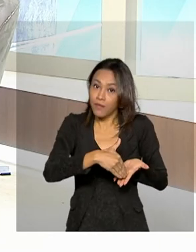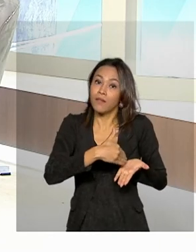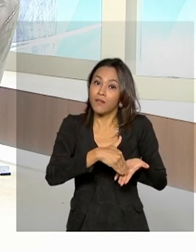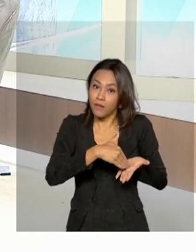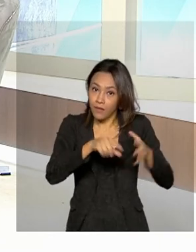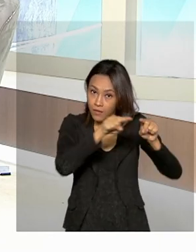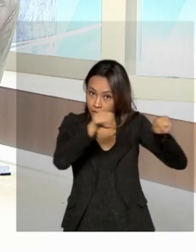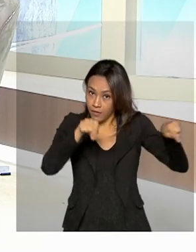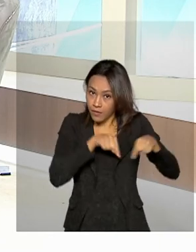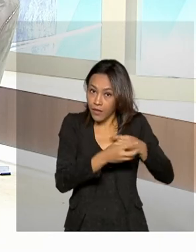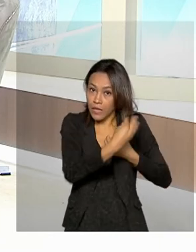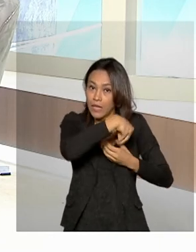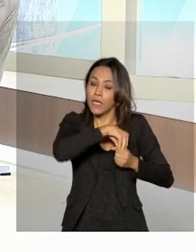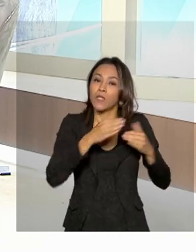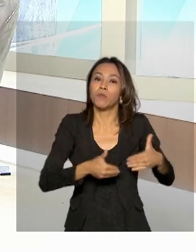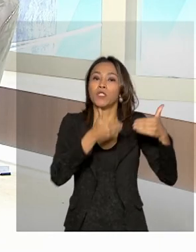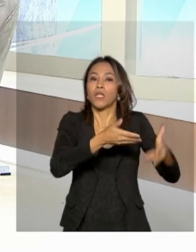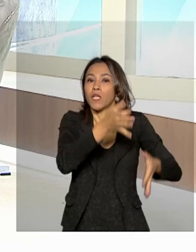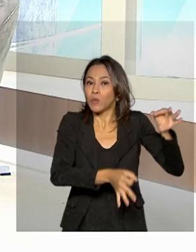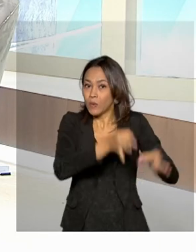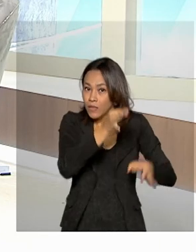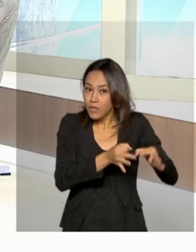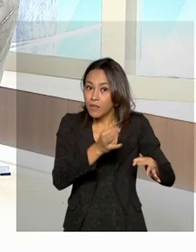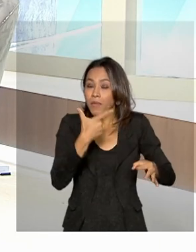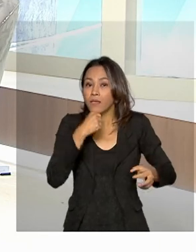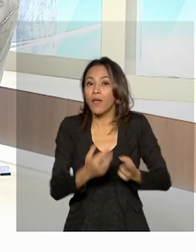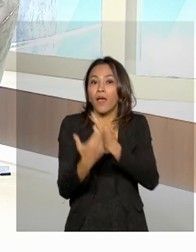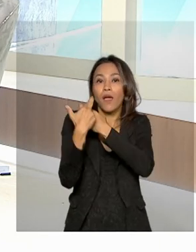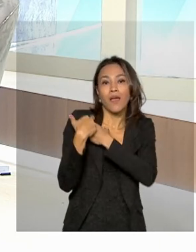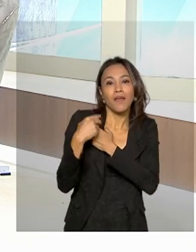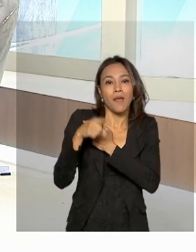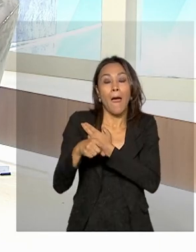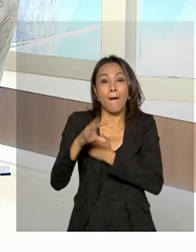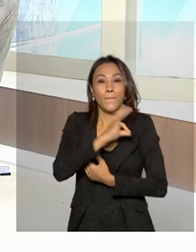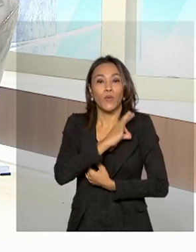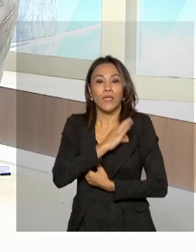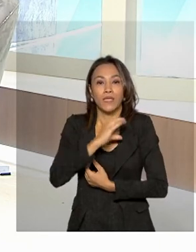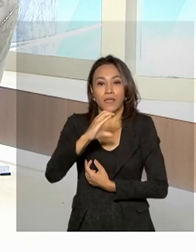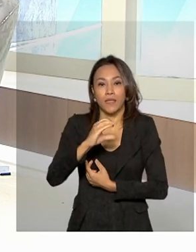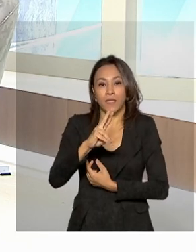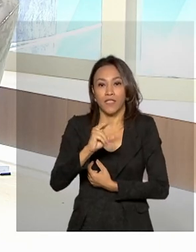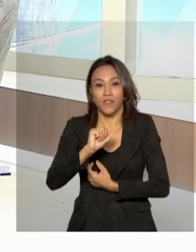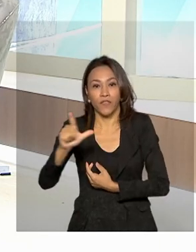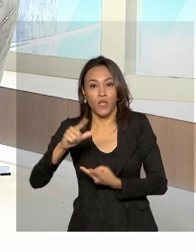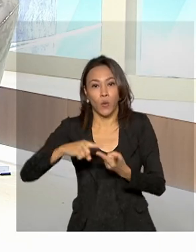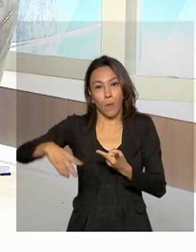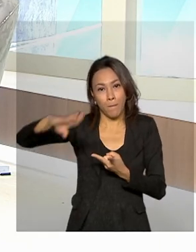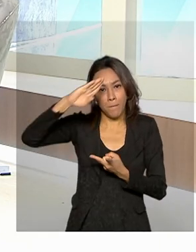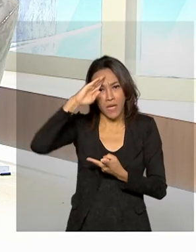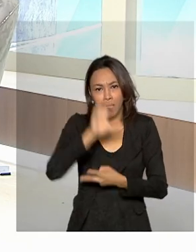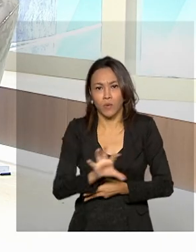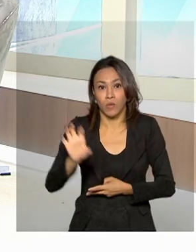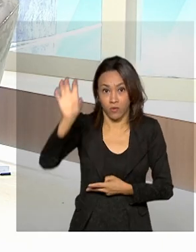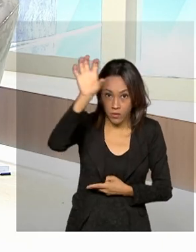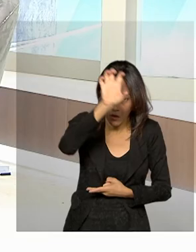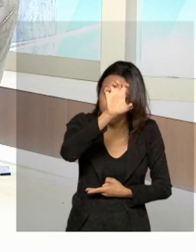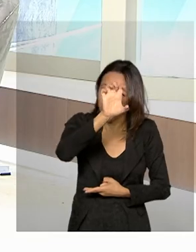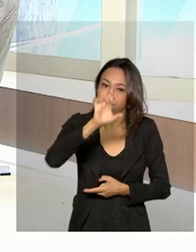Secretaria do Ministério da Justiça, mas foi feita pela Polícia Civil e a Polícia Militar nos estados,